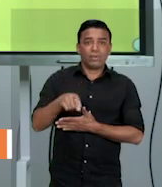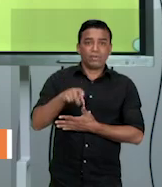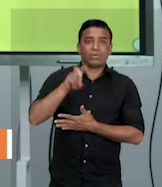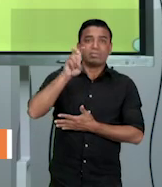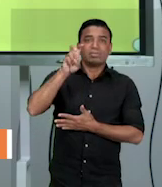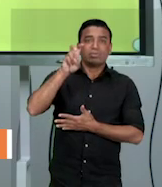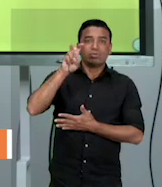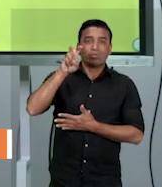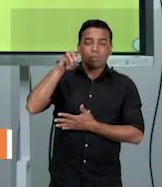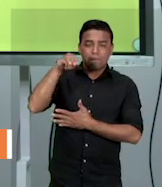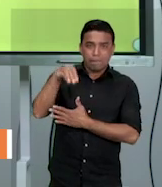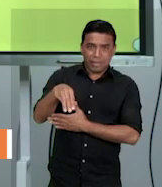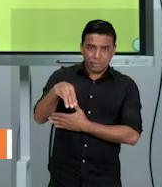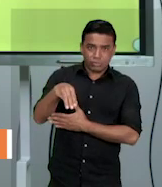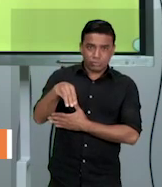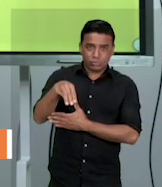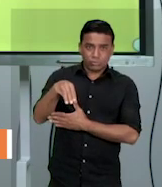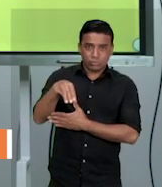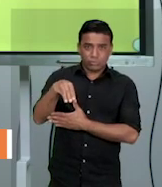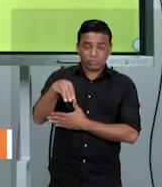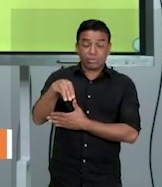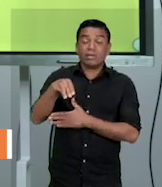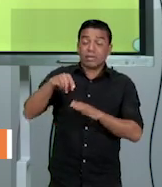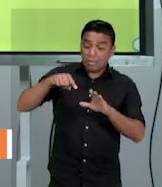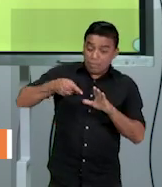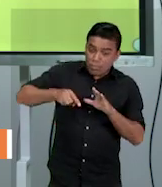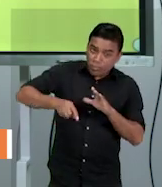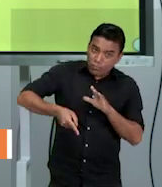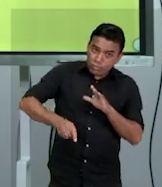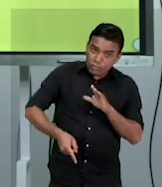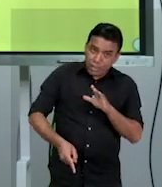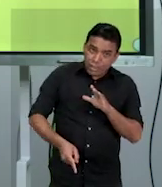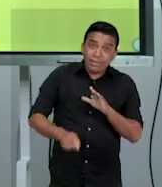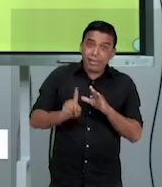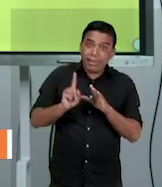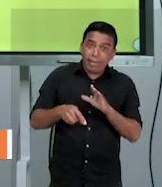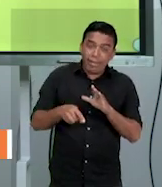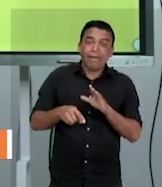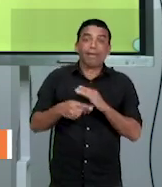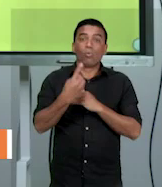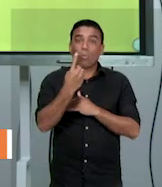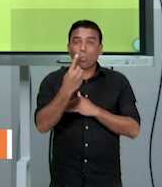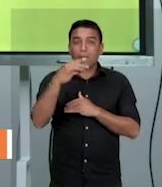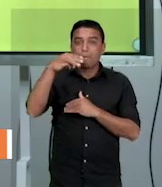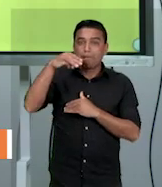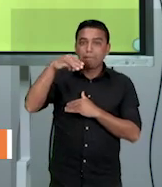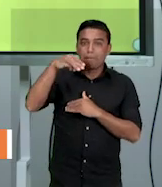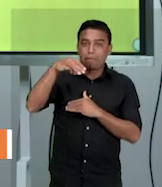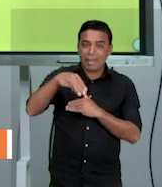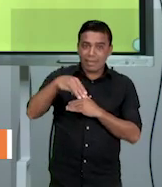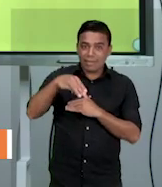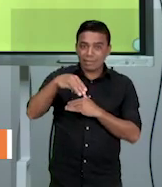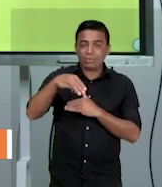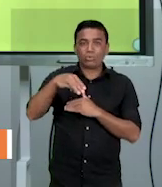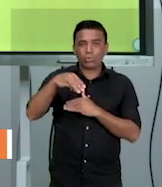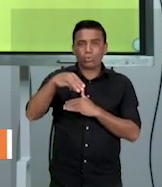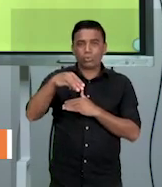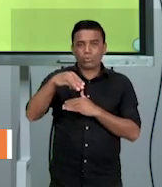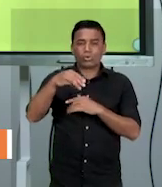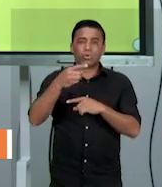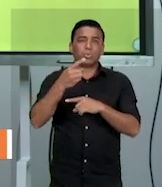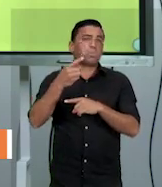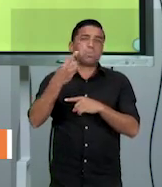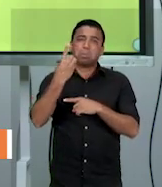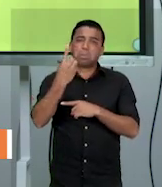1,5 metros. A profundidade da piscina é 1,5 metro, eu posso falar assim,